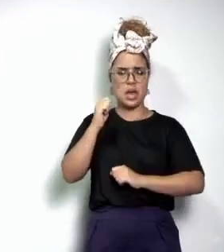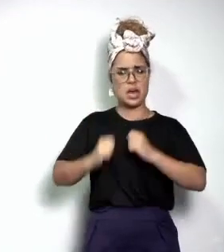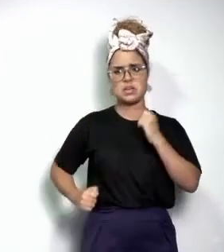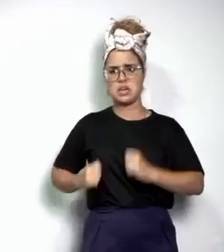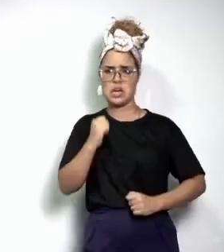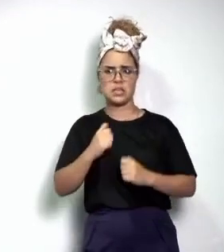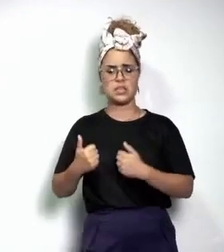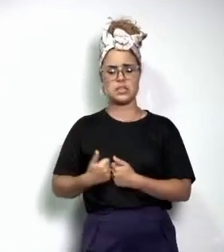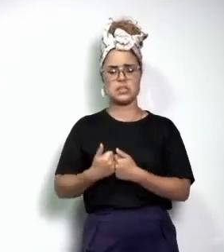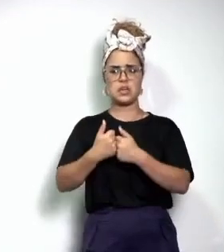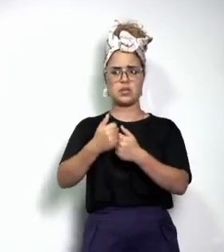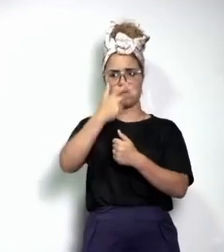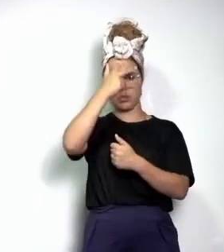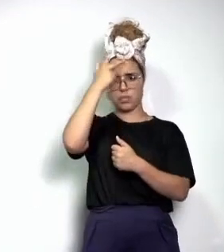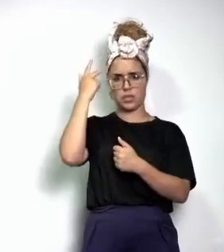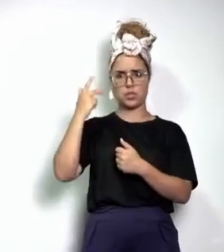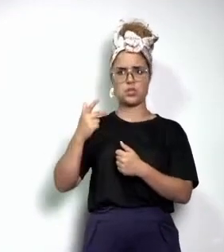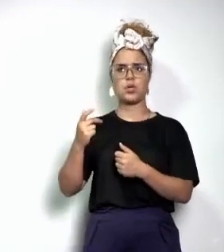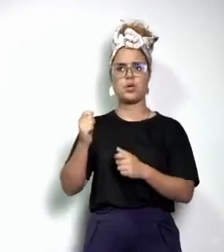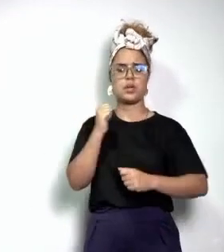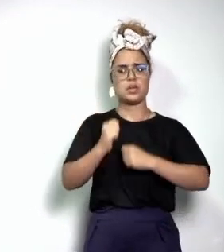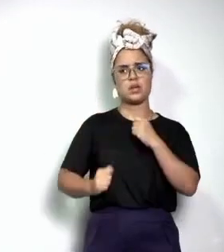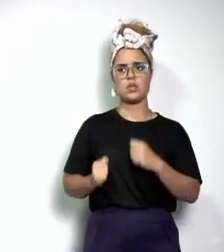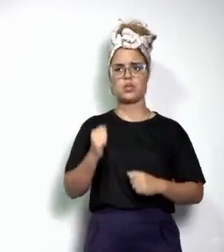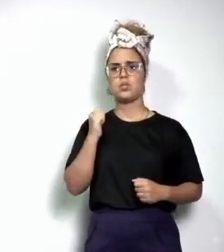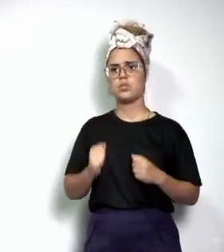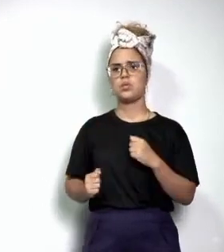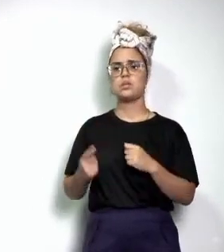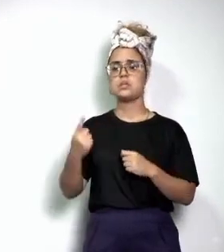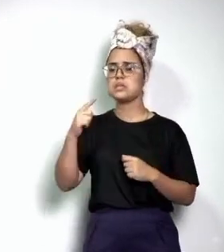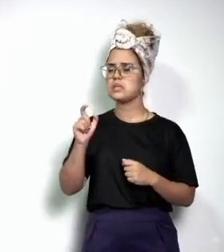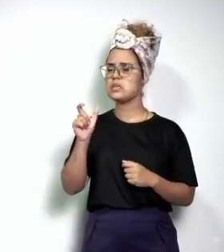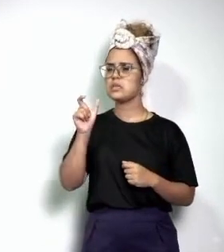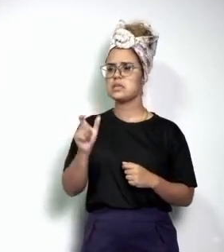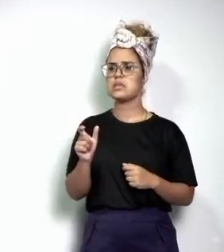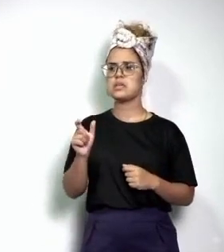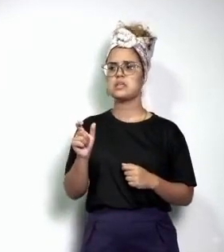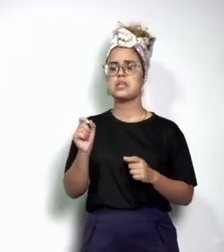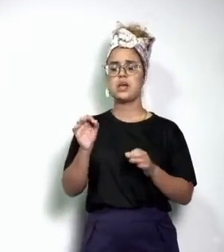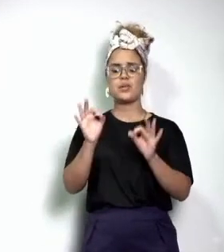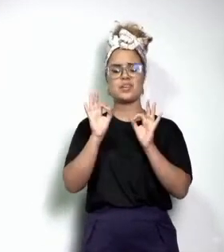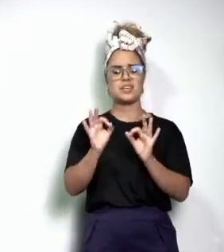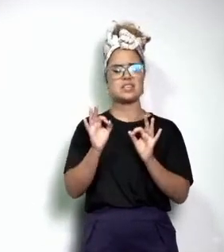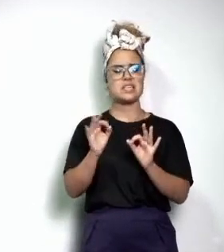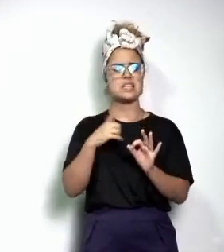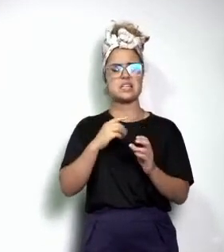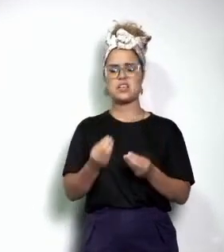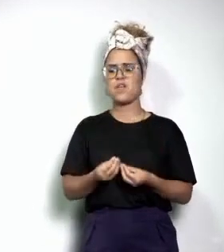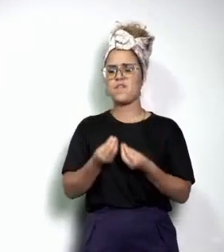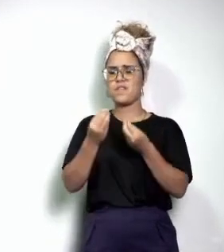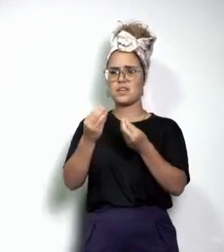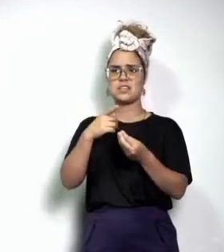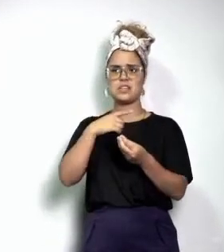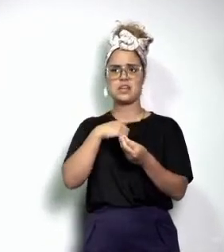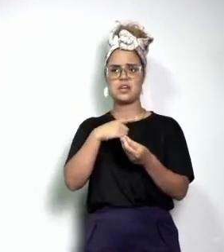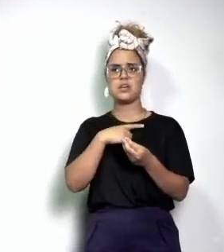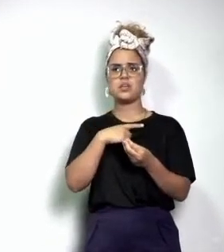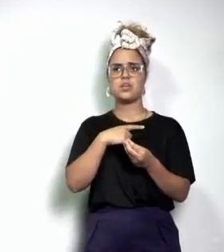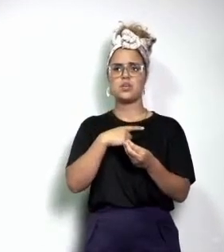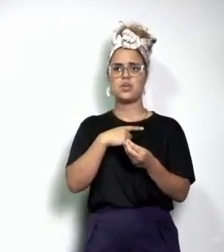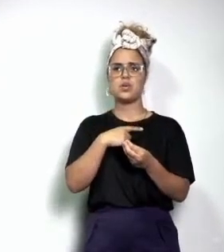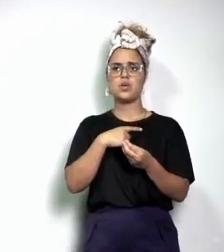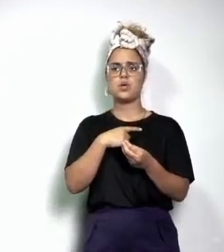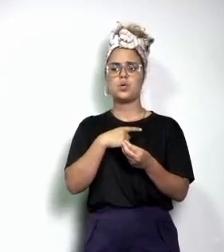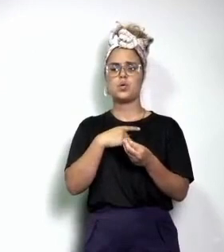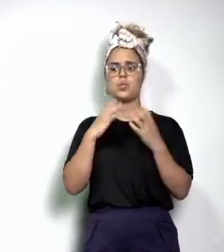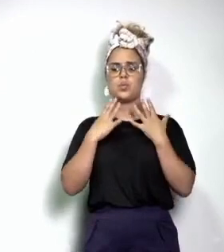acompanhar uma ator ou uma atriz que está correndo. E isso é o que garante que você vai ter um conforto